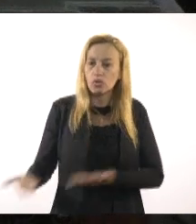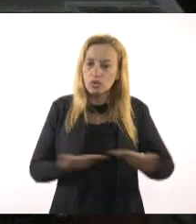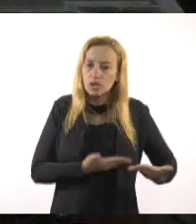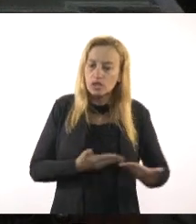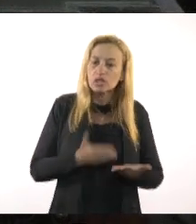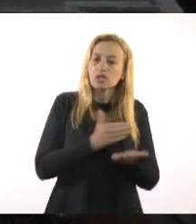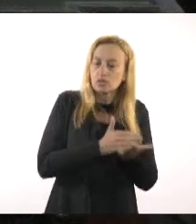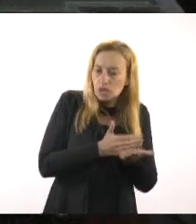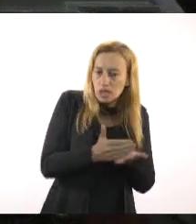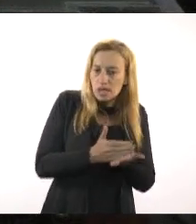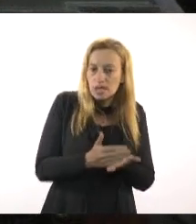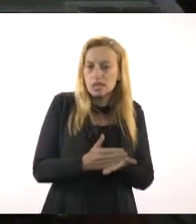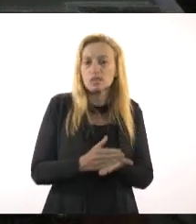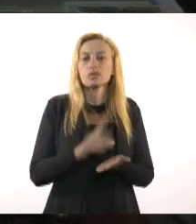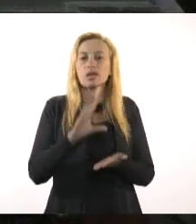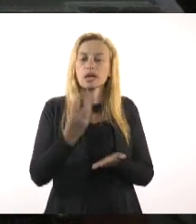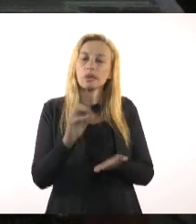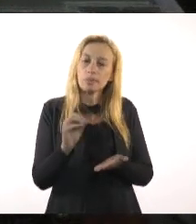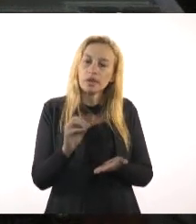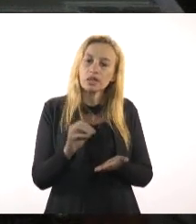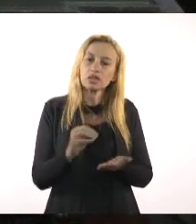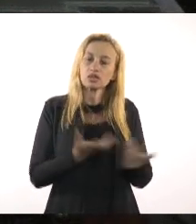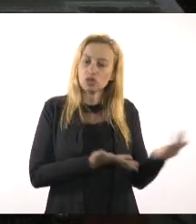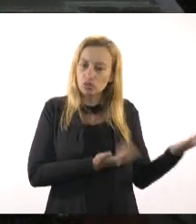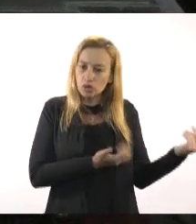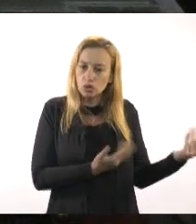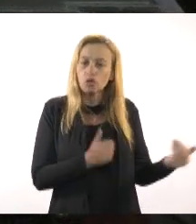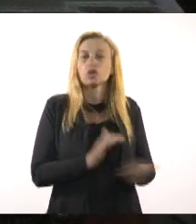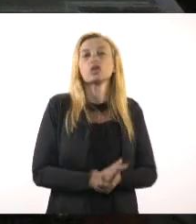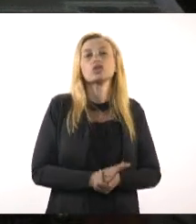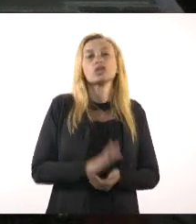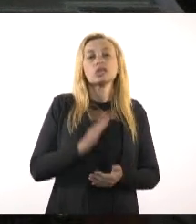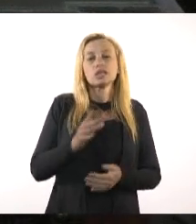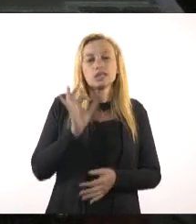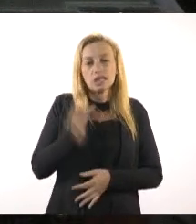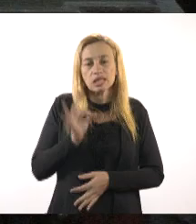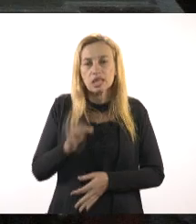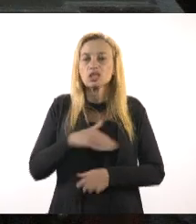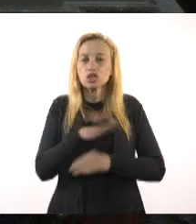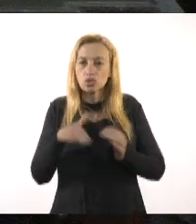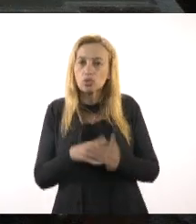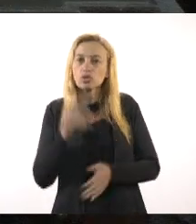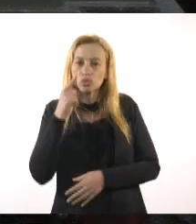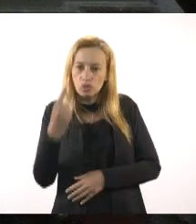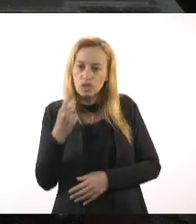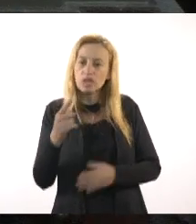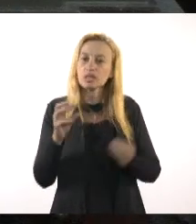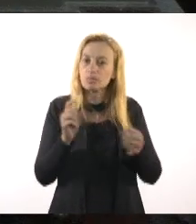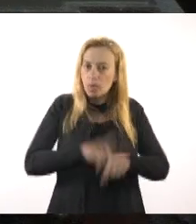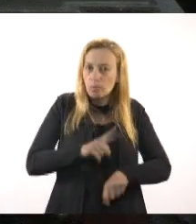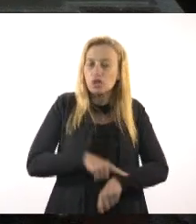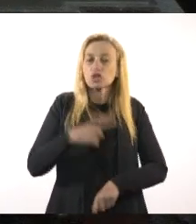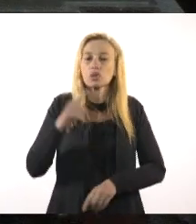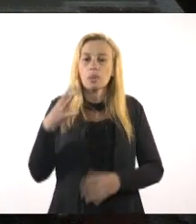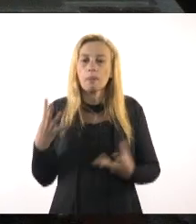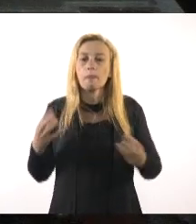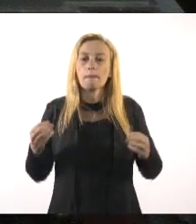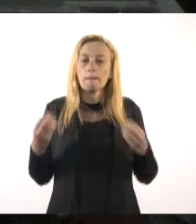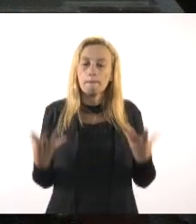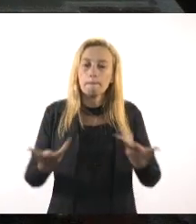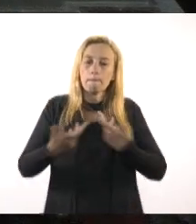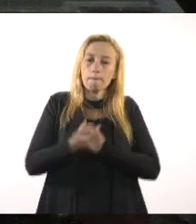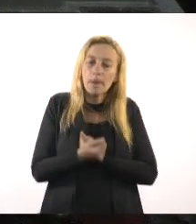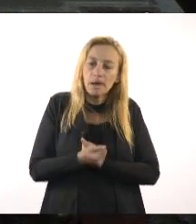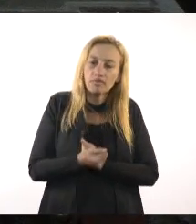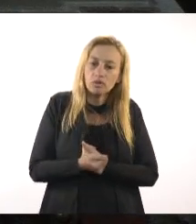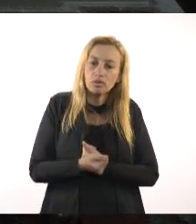da Juventude, tenho certeza que todos que vivenciaram esse momento mágico, Dom Arani em especial, lembra que Papa Francisco nos convidou a ir